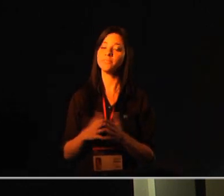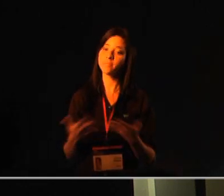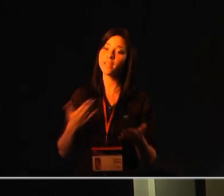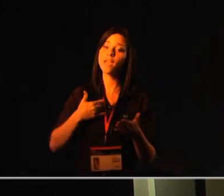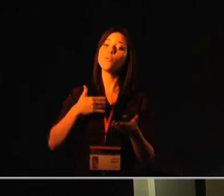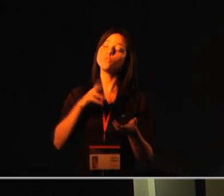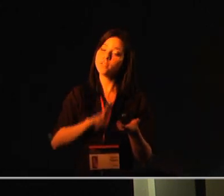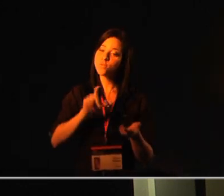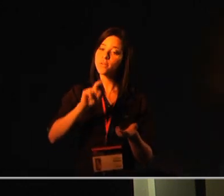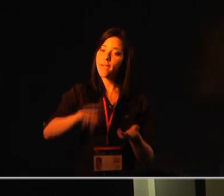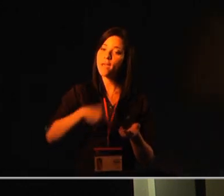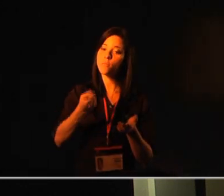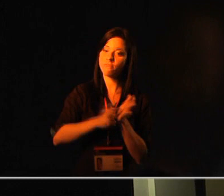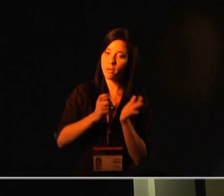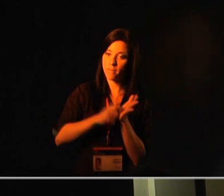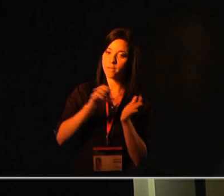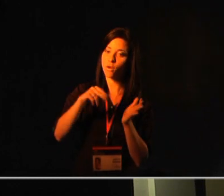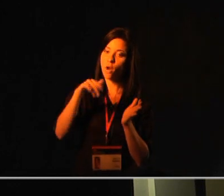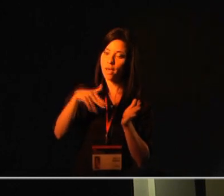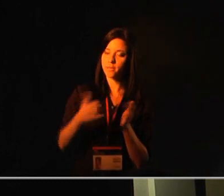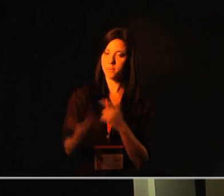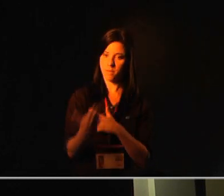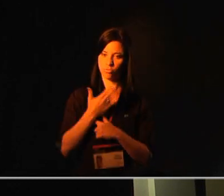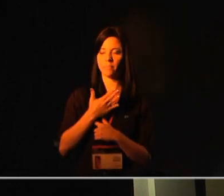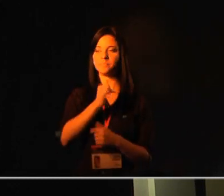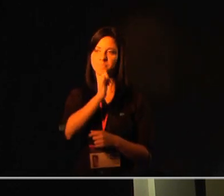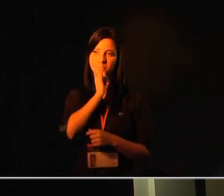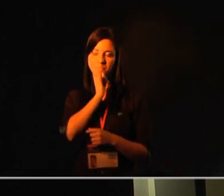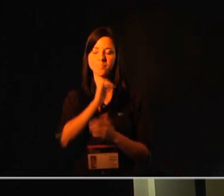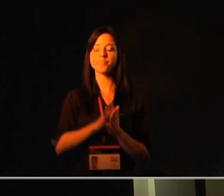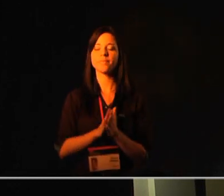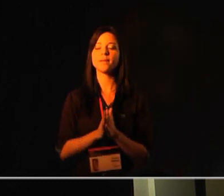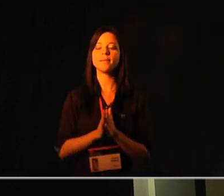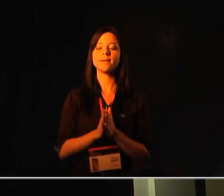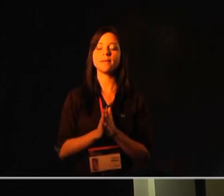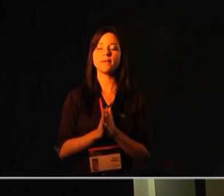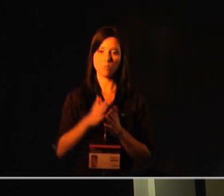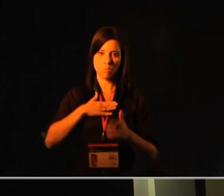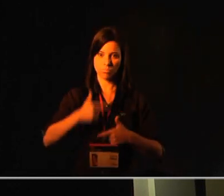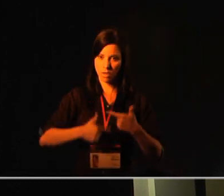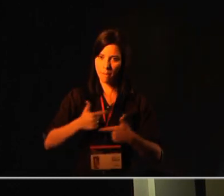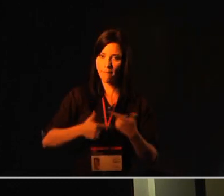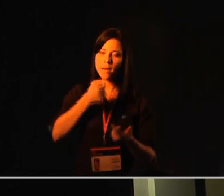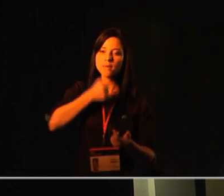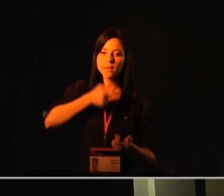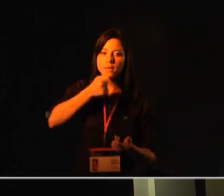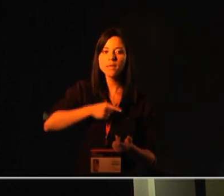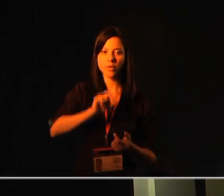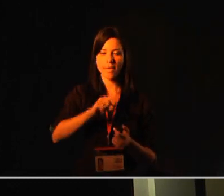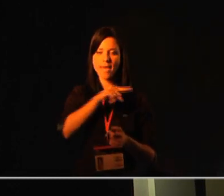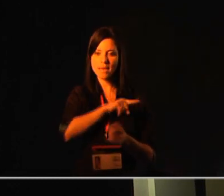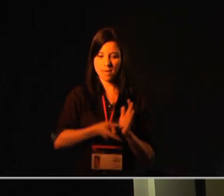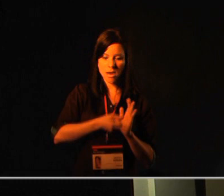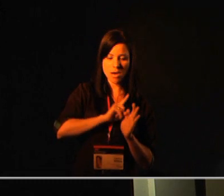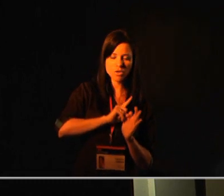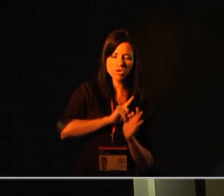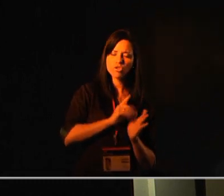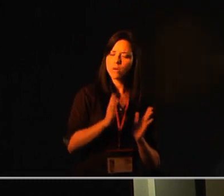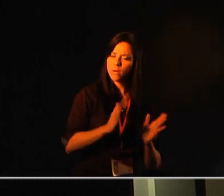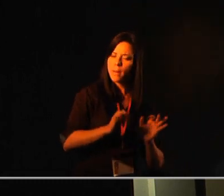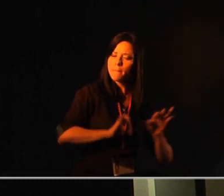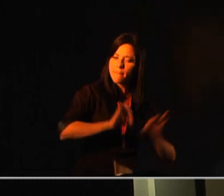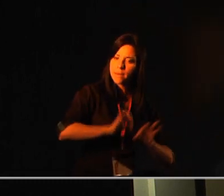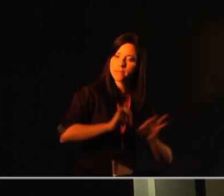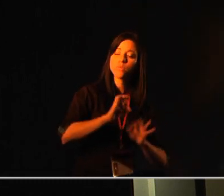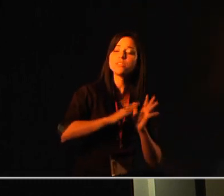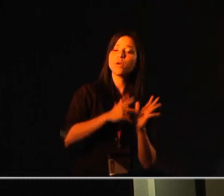favor. Eu utilizo uma ferramenta online para me ajudar. Então, por exemplo, meu trabalho de humorista, a fase de preparação qual é? É